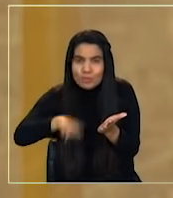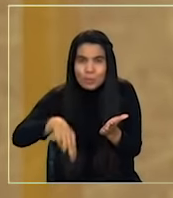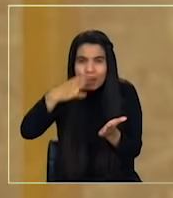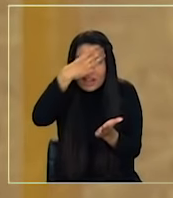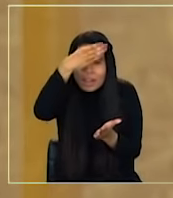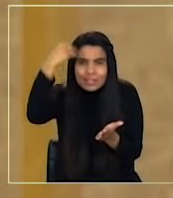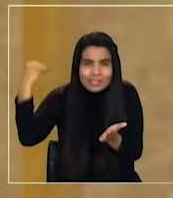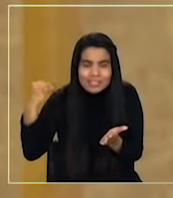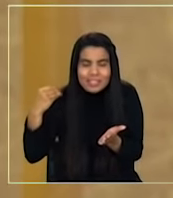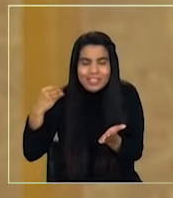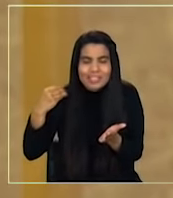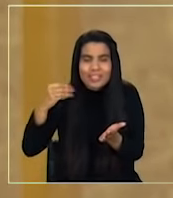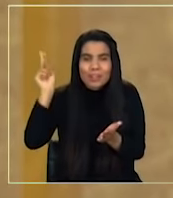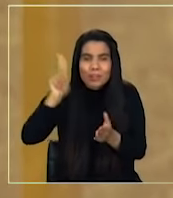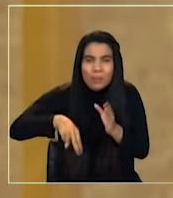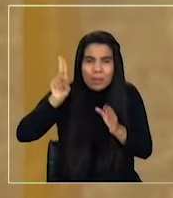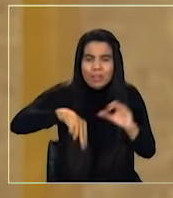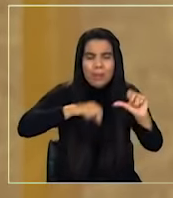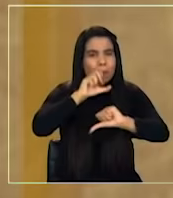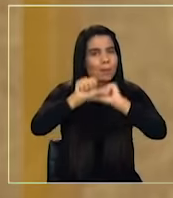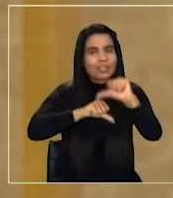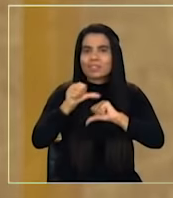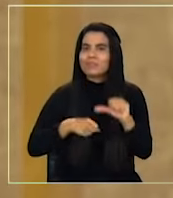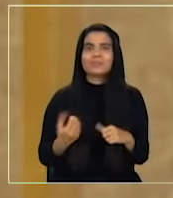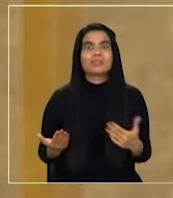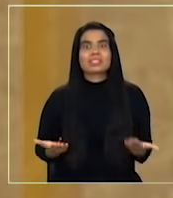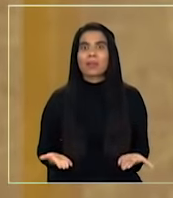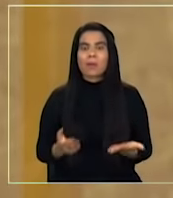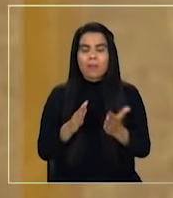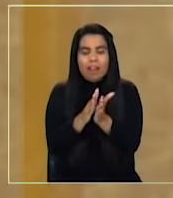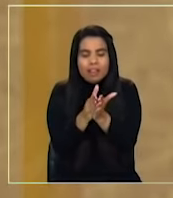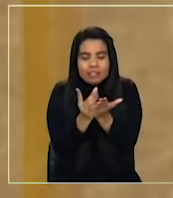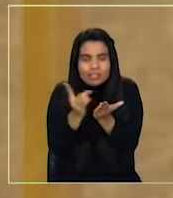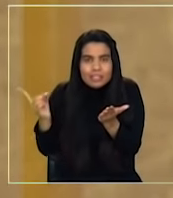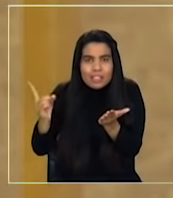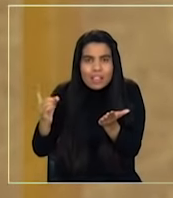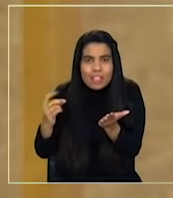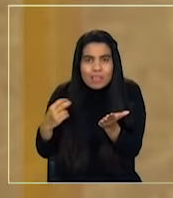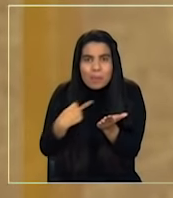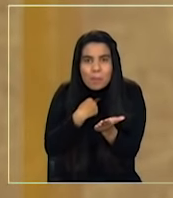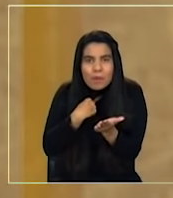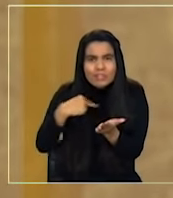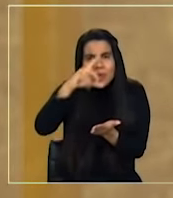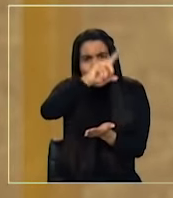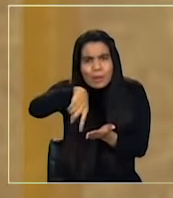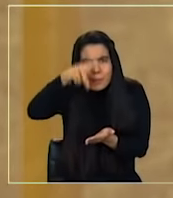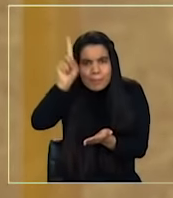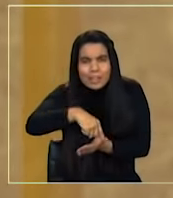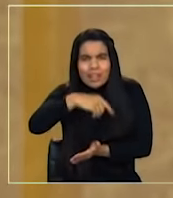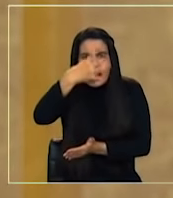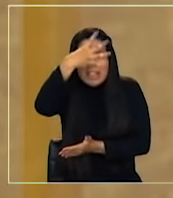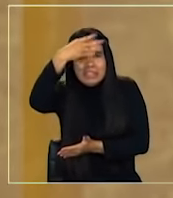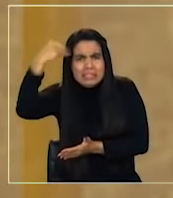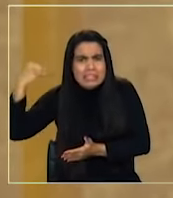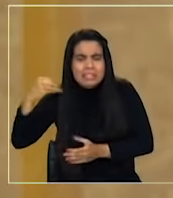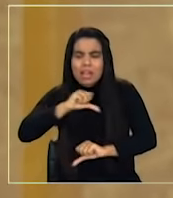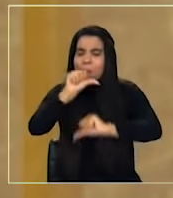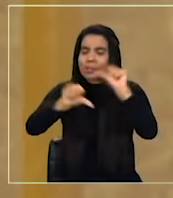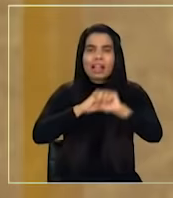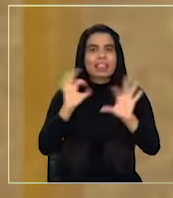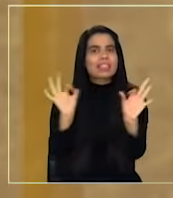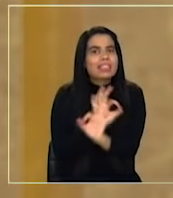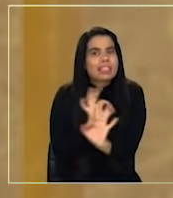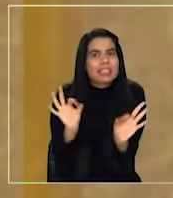a Escritura não pode ser anulada. Nada pode mudar